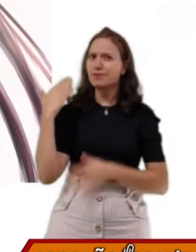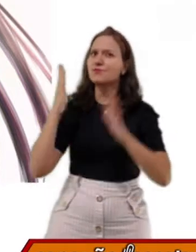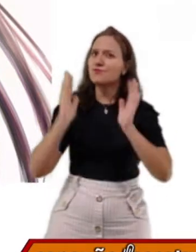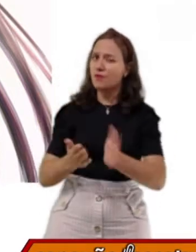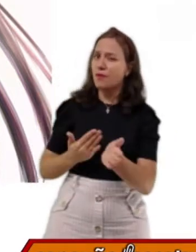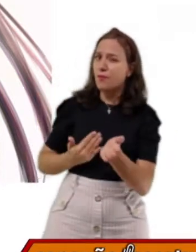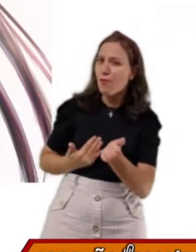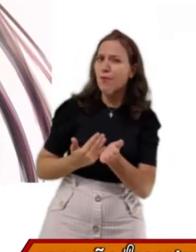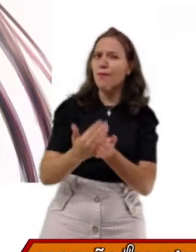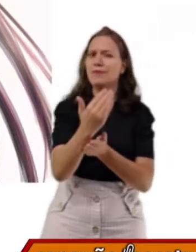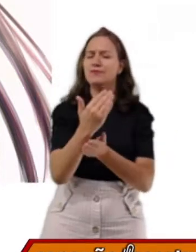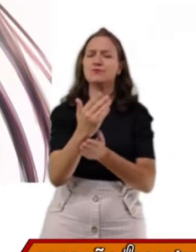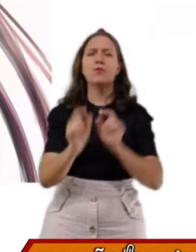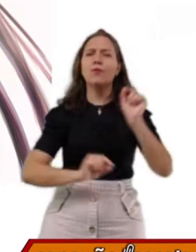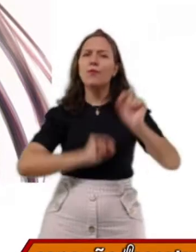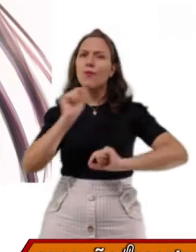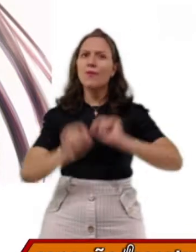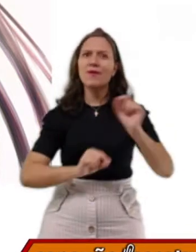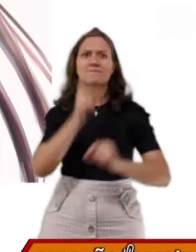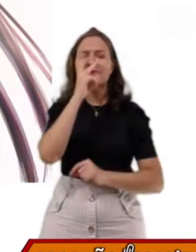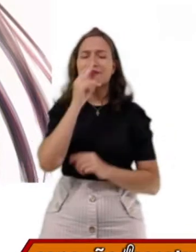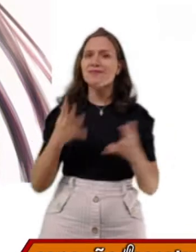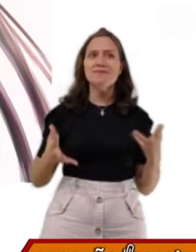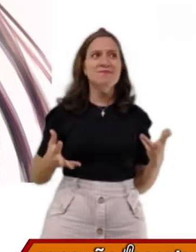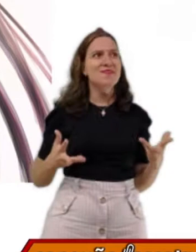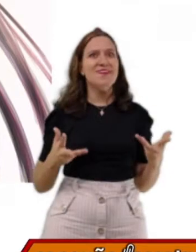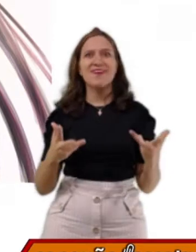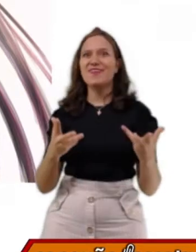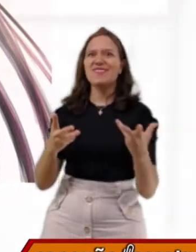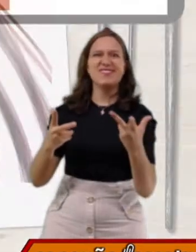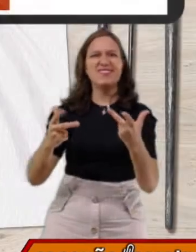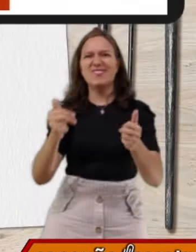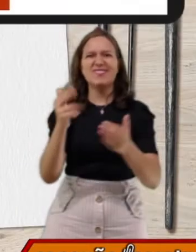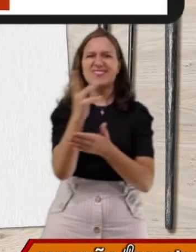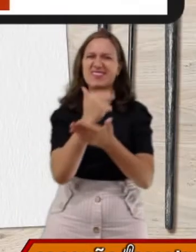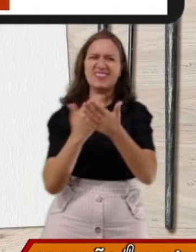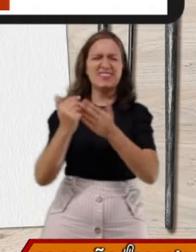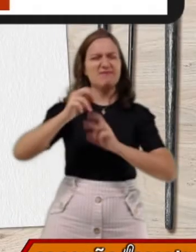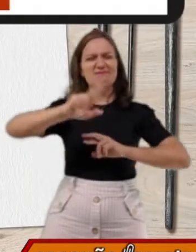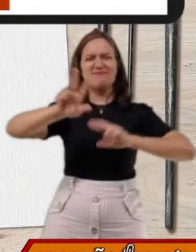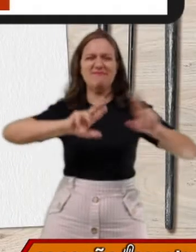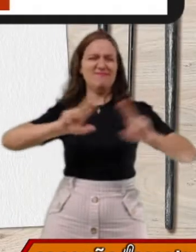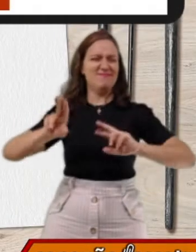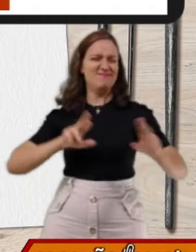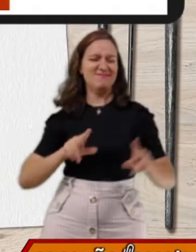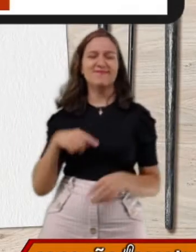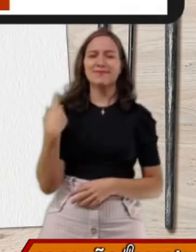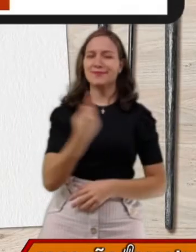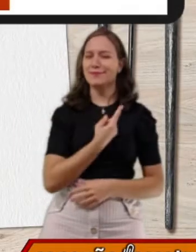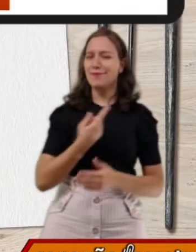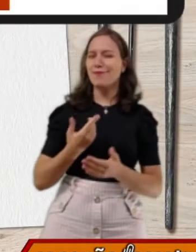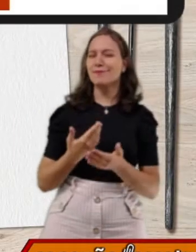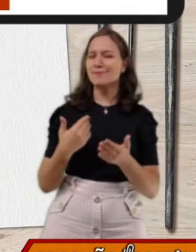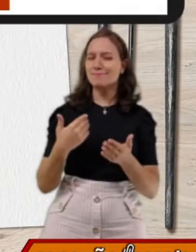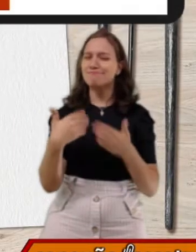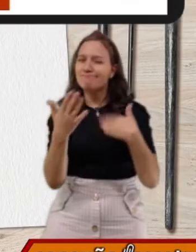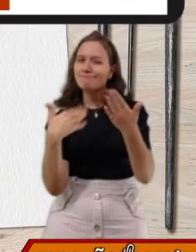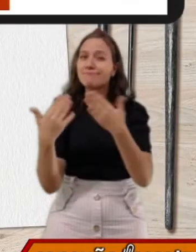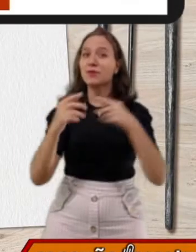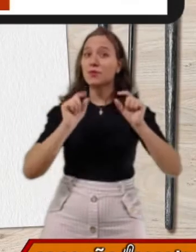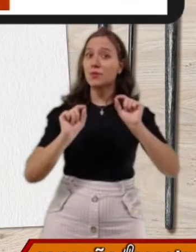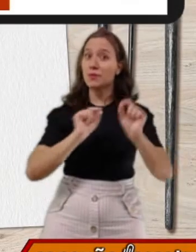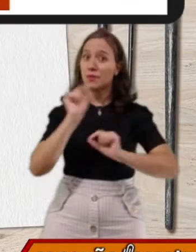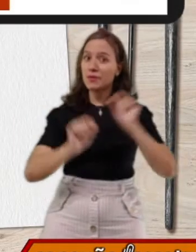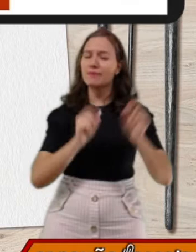nós começamos a desvendar o fantástico e maravilhoso no mundo do desenho eu conversei com vocês que sempre que eu vou ensinar